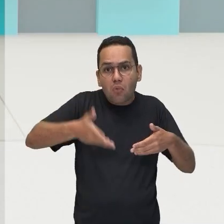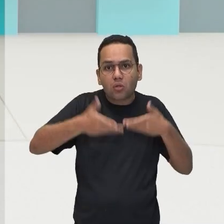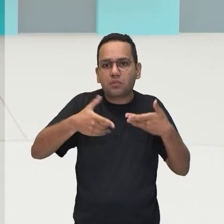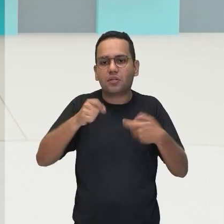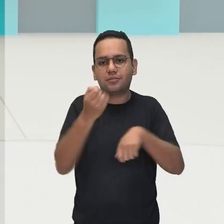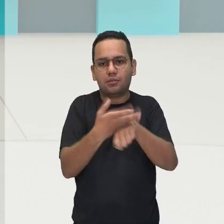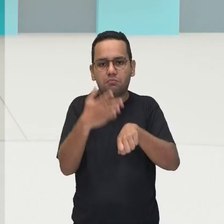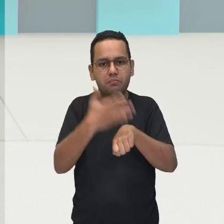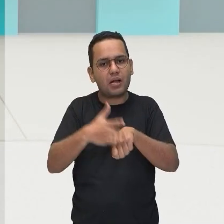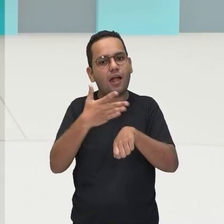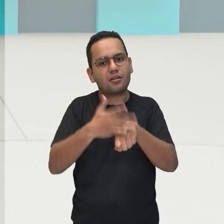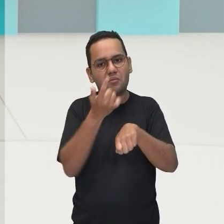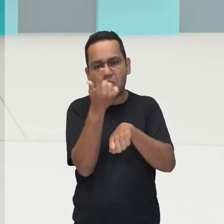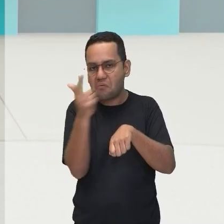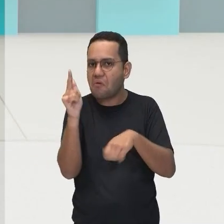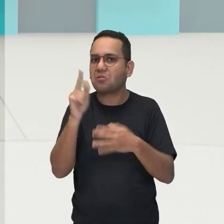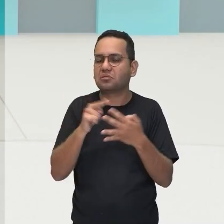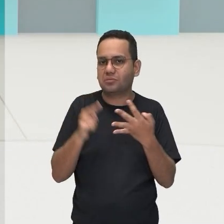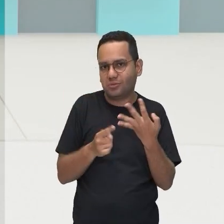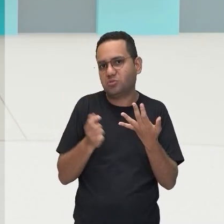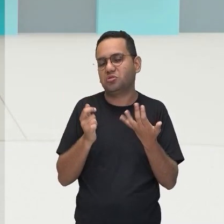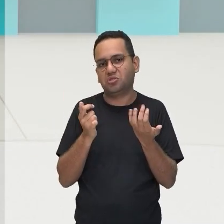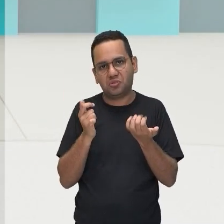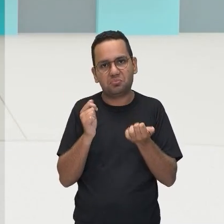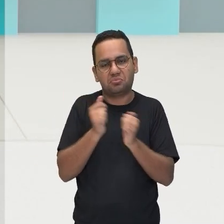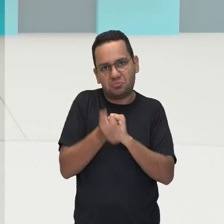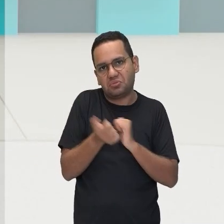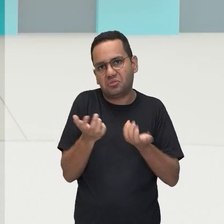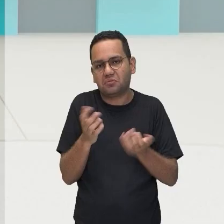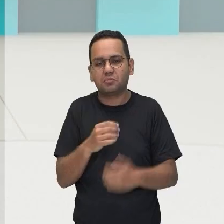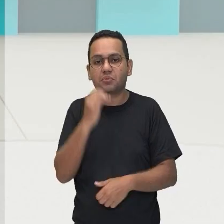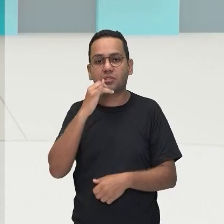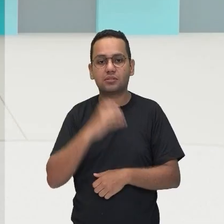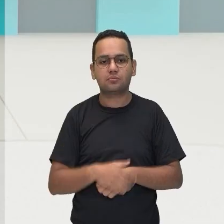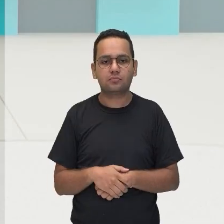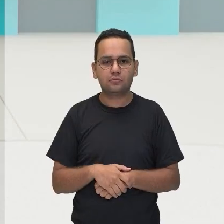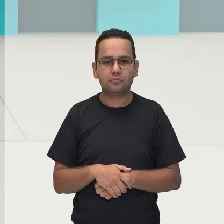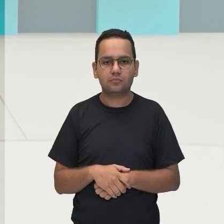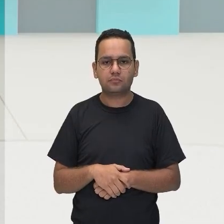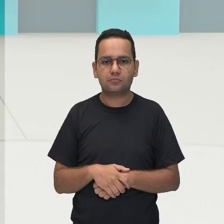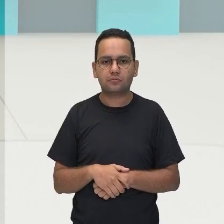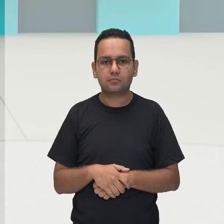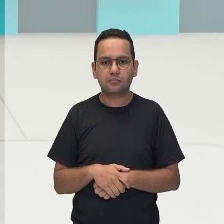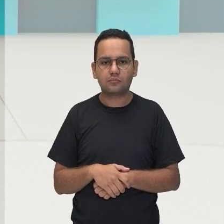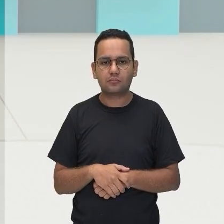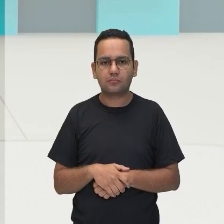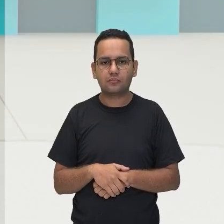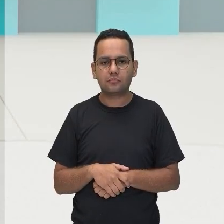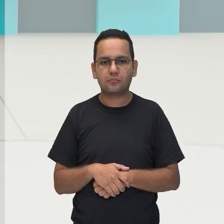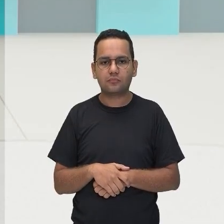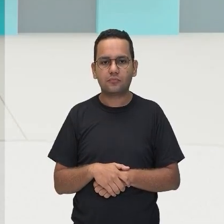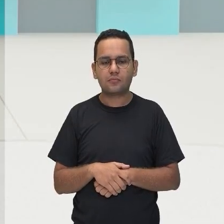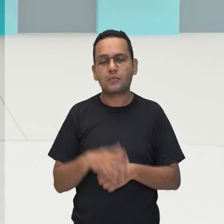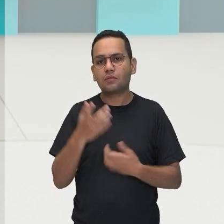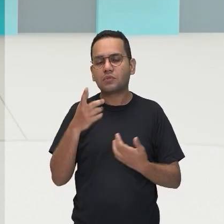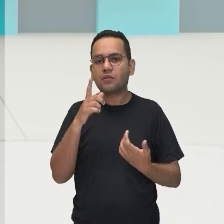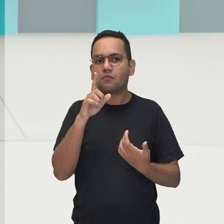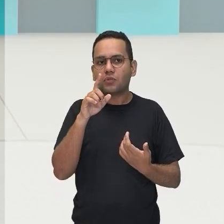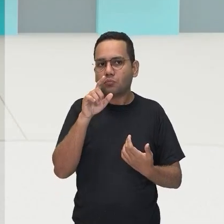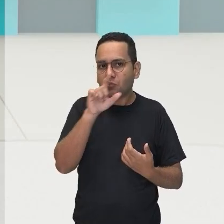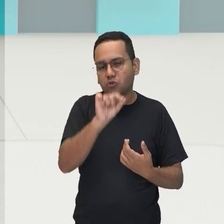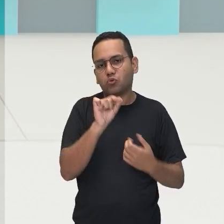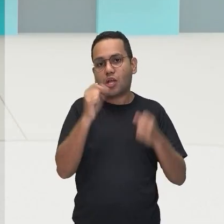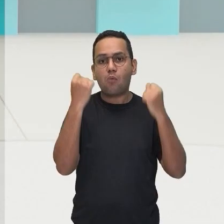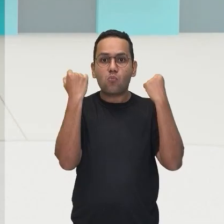habilidade como força e resistência muscular, você acaba optando, por exemplo, pela musculação para poder melhorar esses